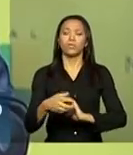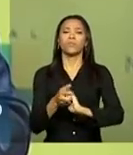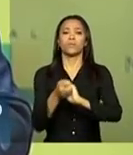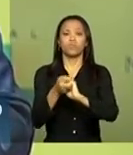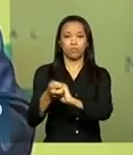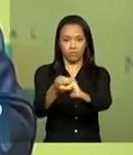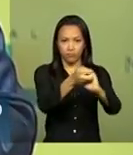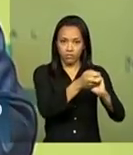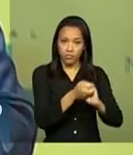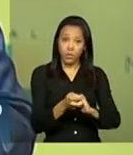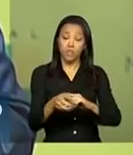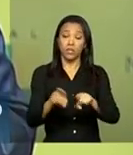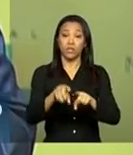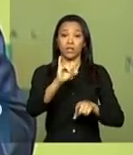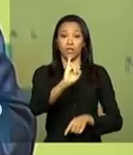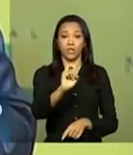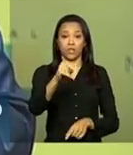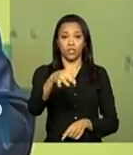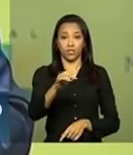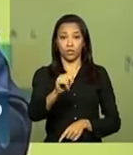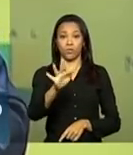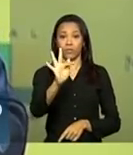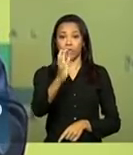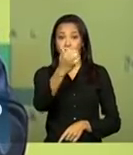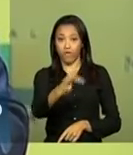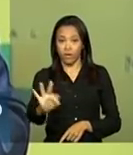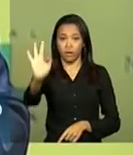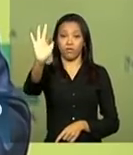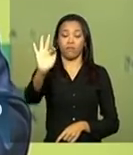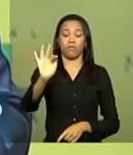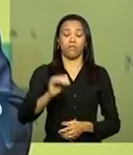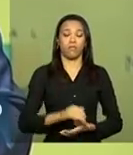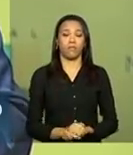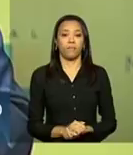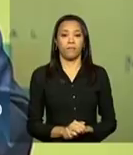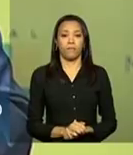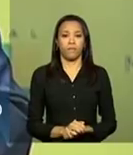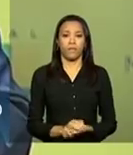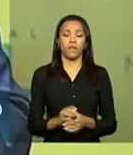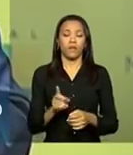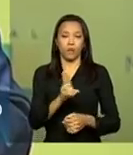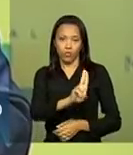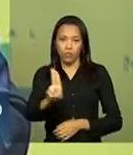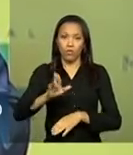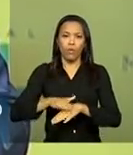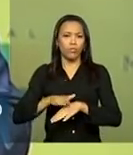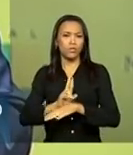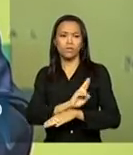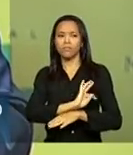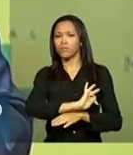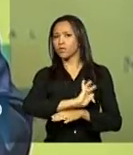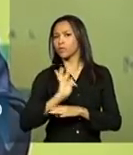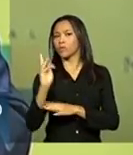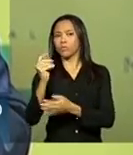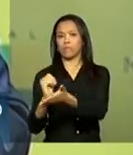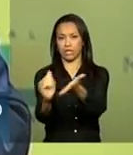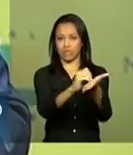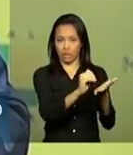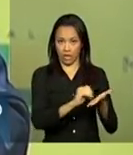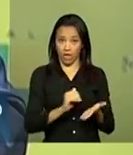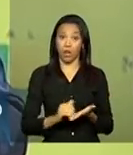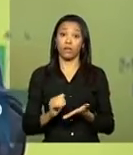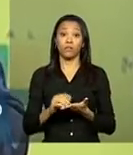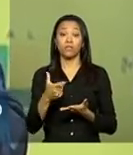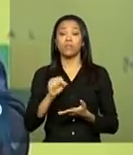aqui a presidenta Undime, presente, minha amiga Cleusa Repúlio, no nome de quem cumprimento todos os secretários municipais de educação,